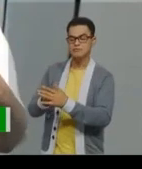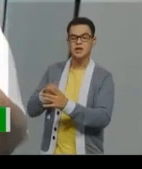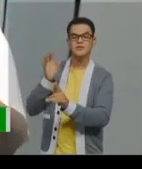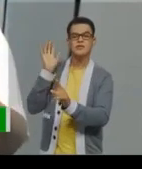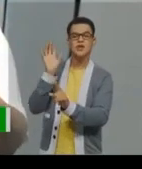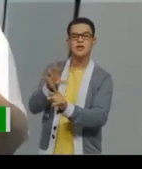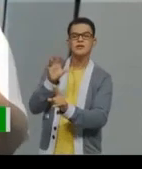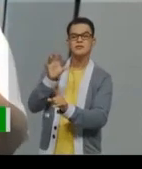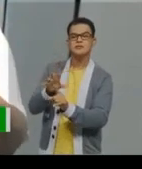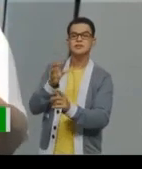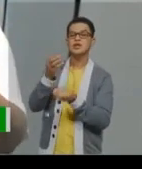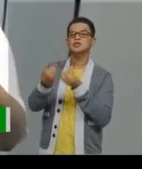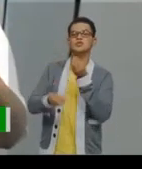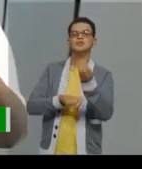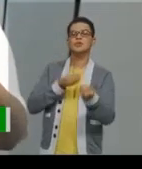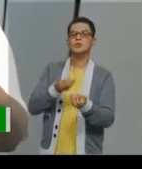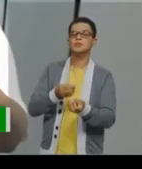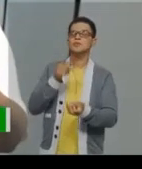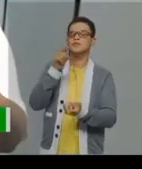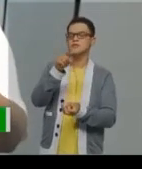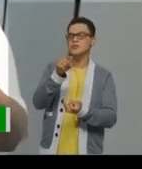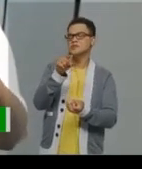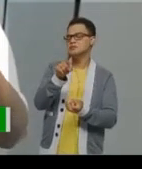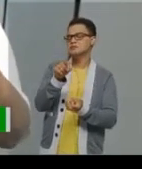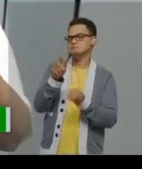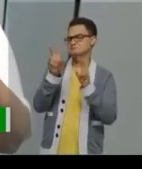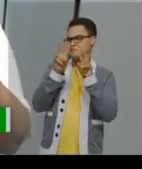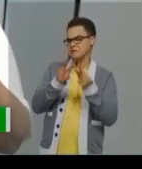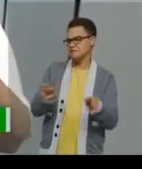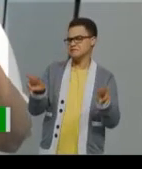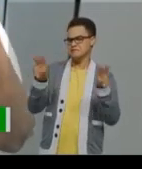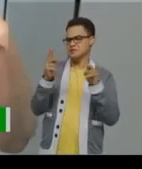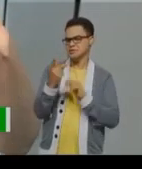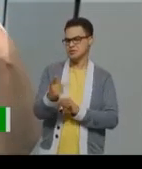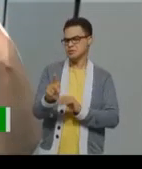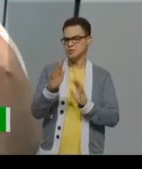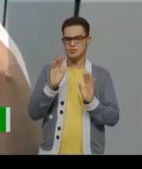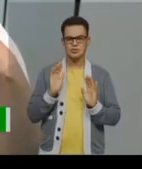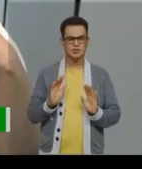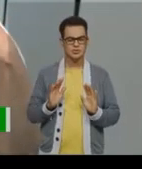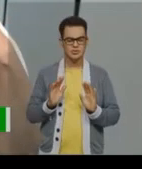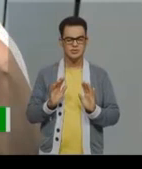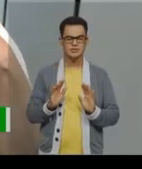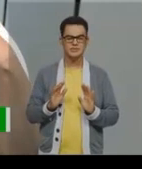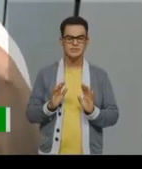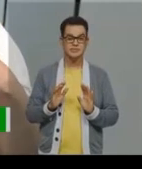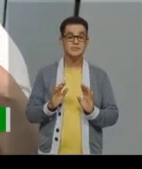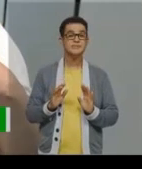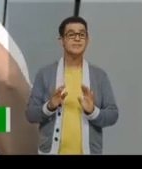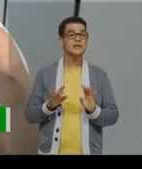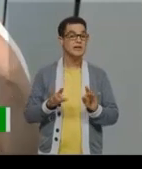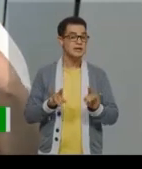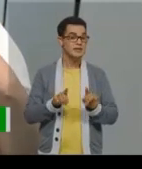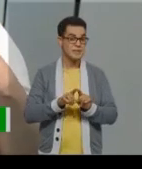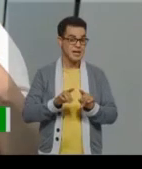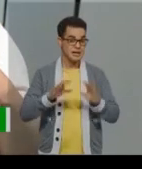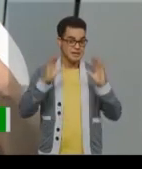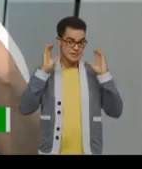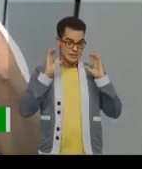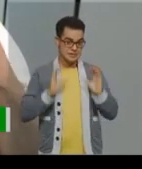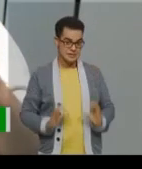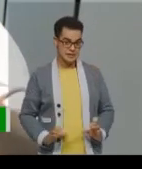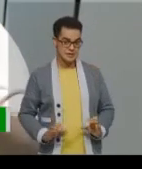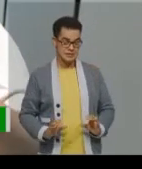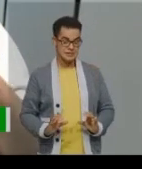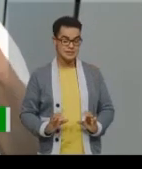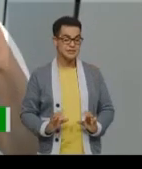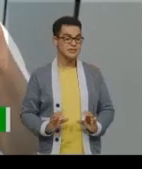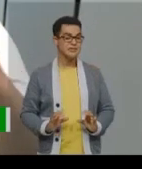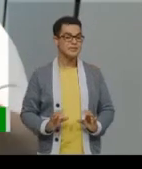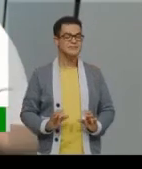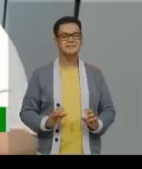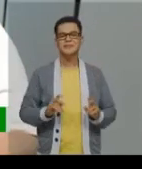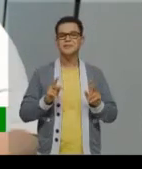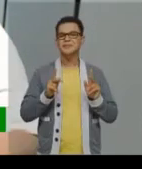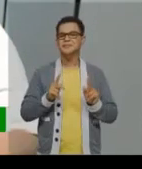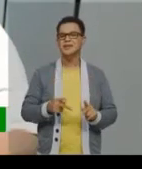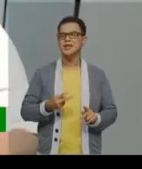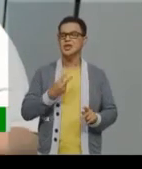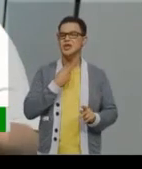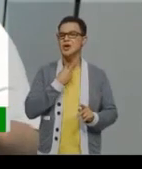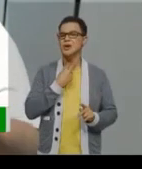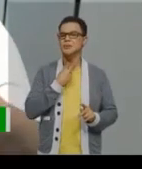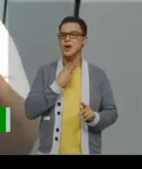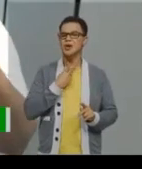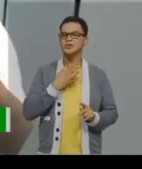a realidade, e o cidadão ele também não deve, a partir da sua